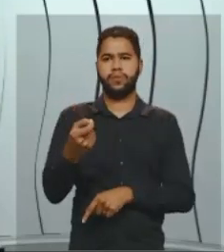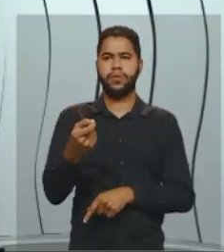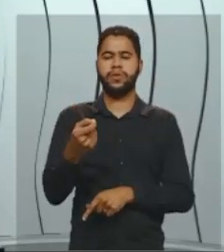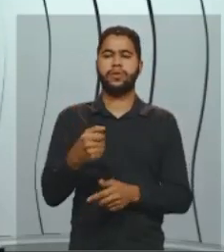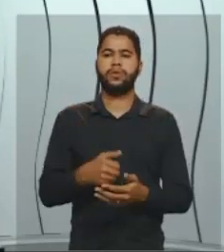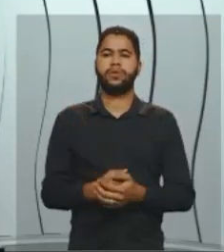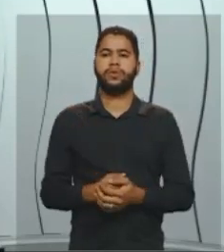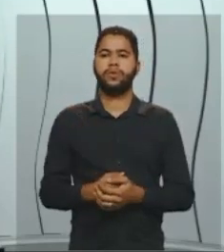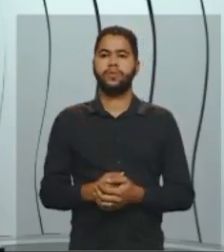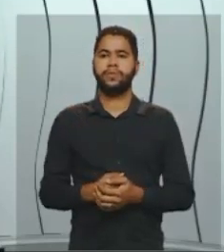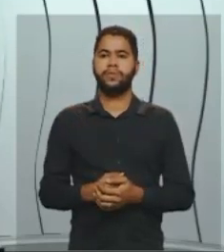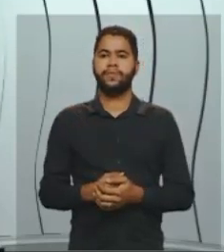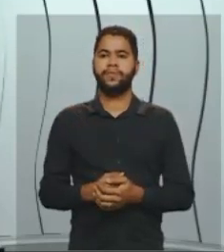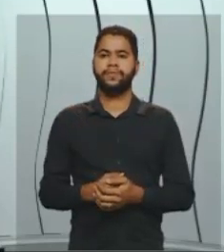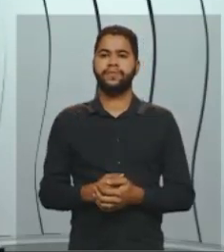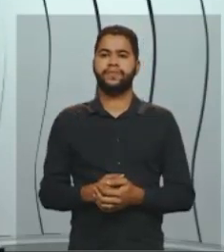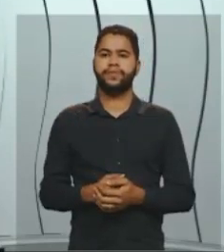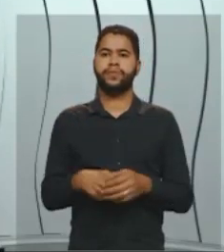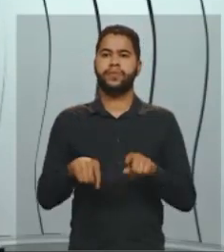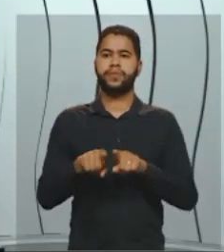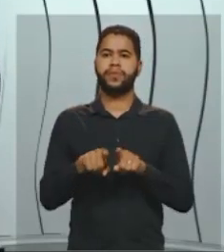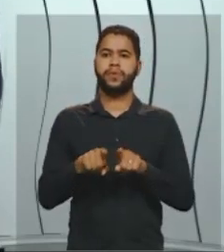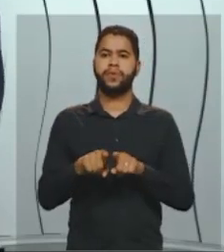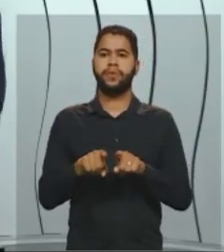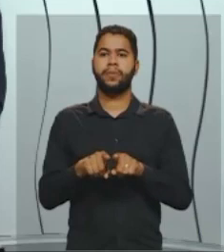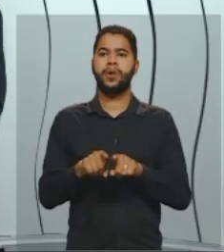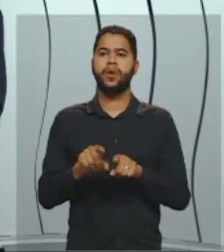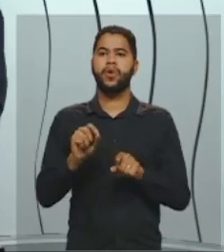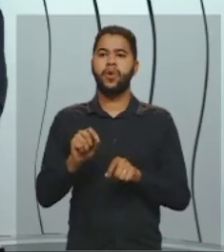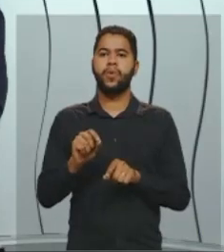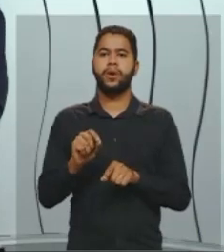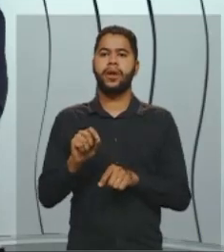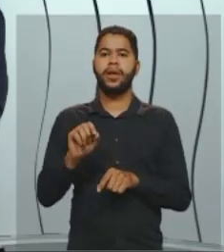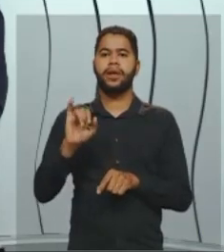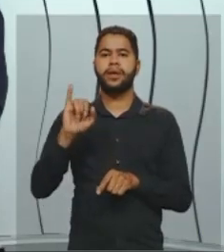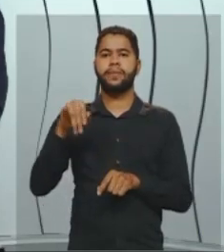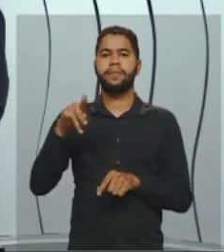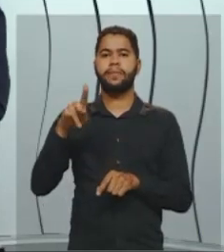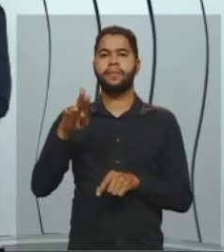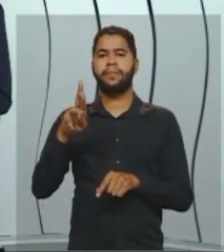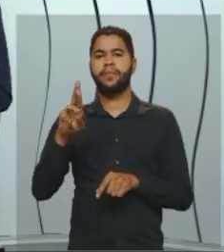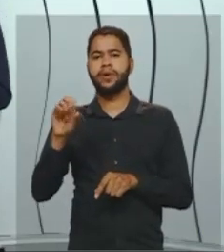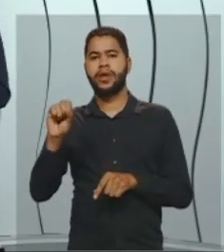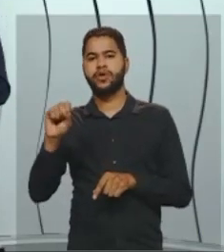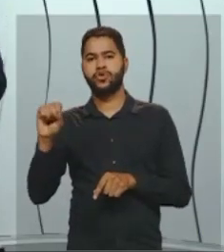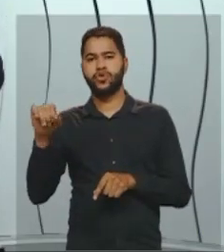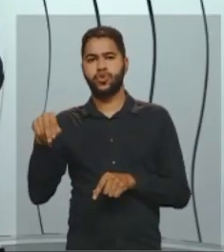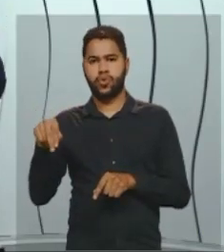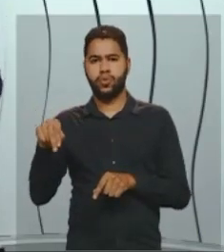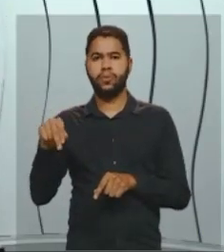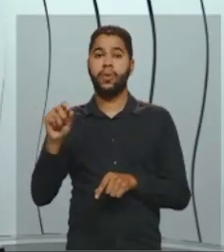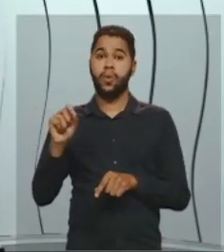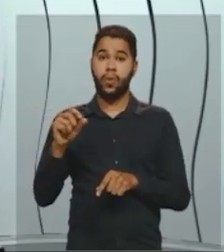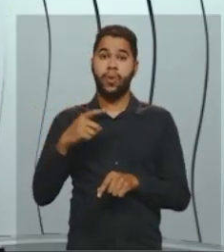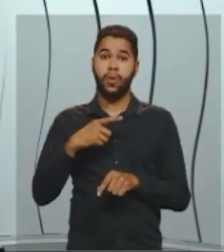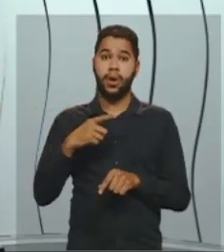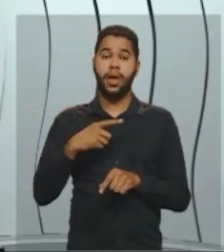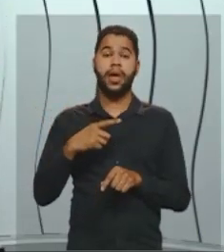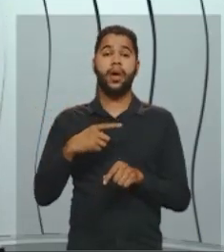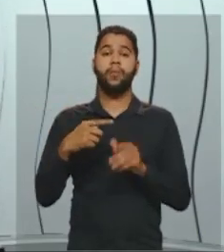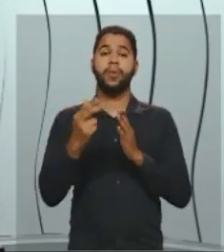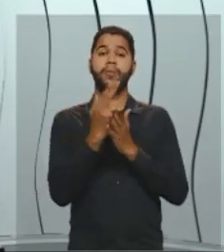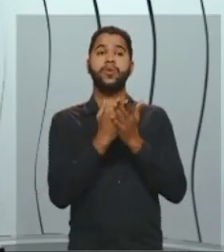pintura. It's impressionism, faltou o I aqui. Plein air, rather than studio work. É a pintura ao ar